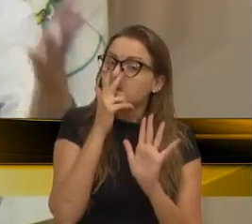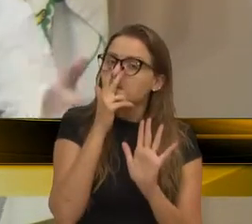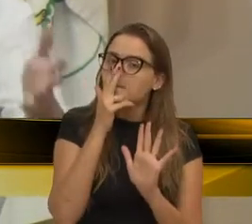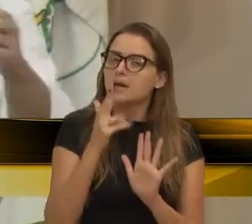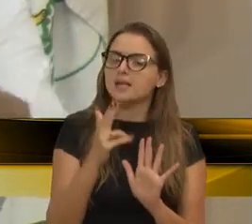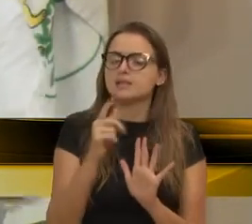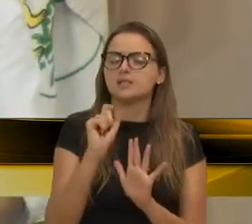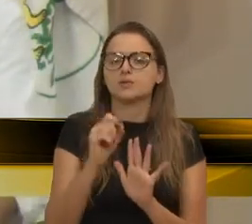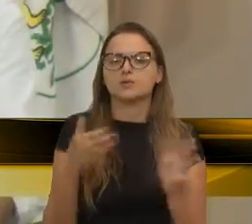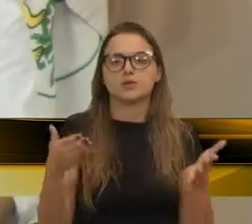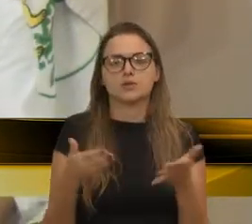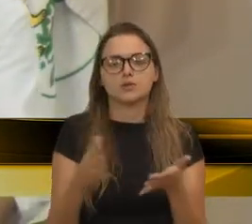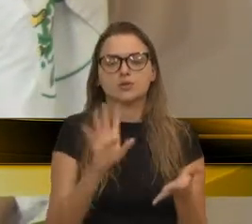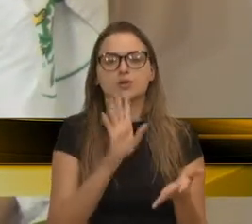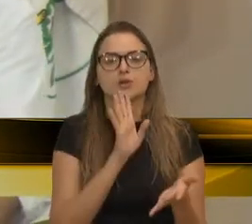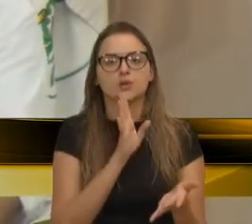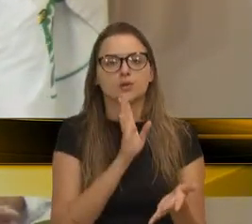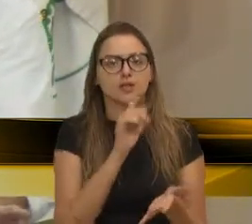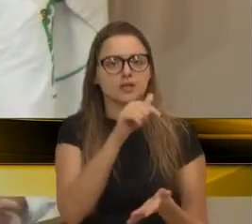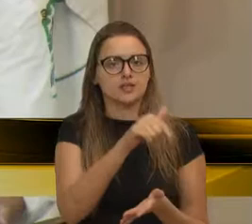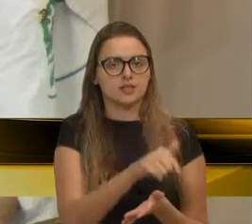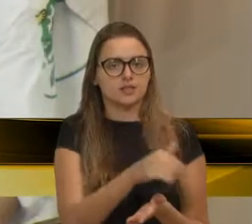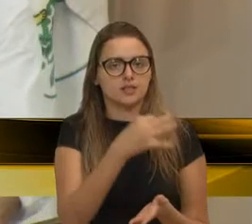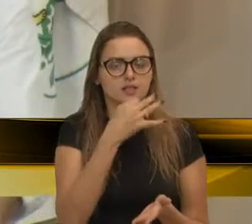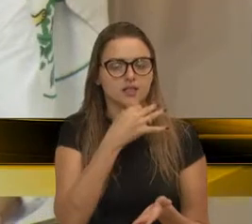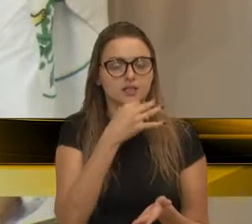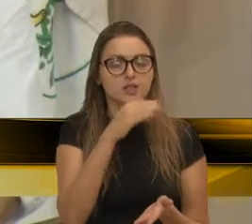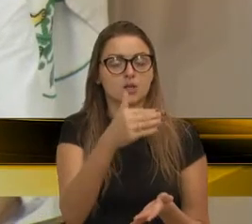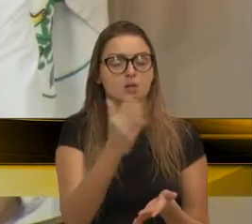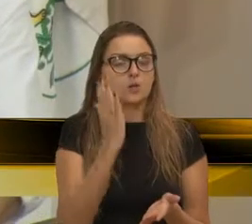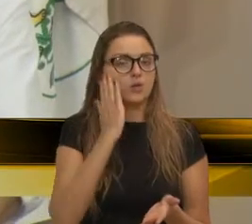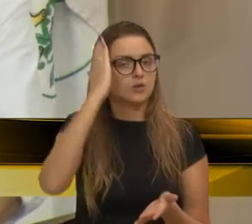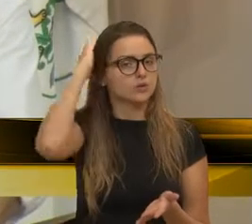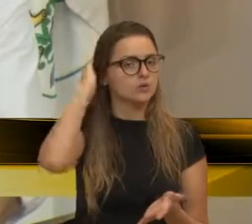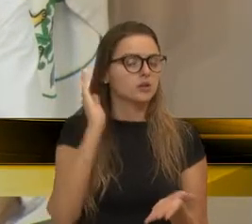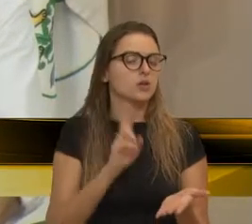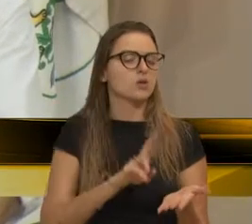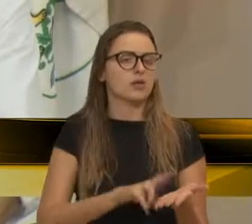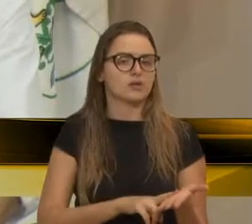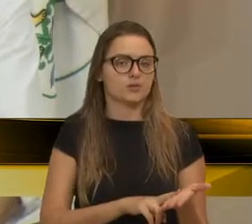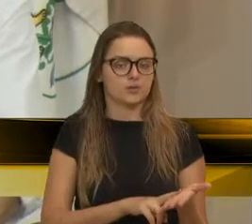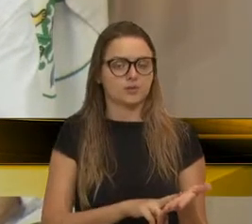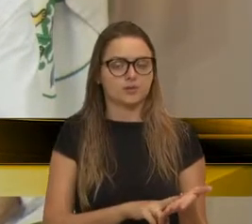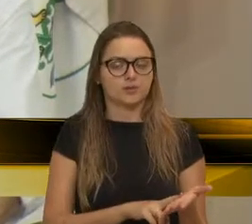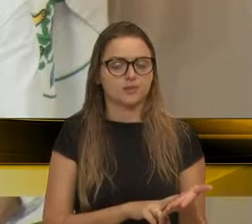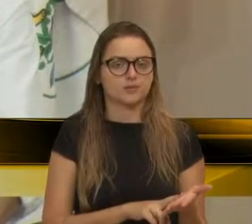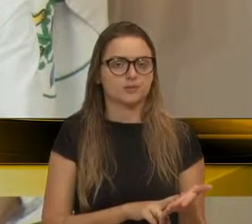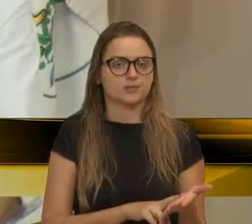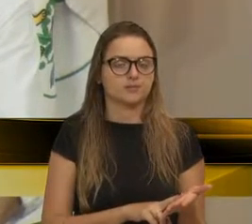já conhecemos aqui no município a partir do prefeito, onde